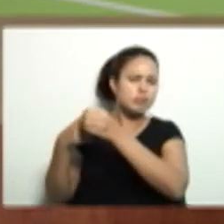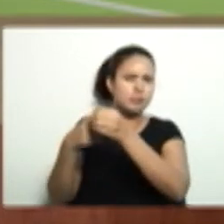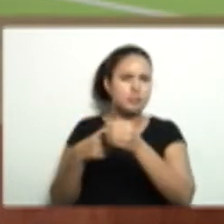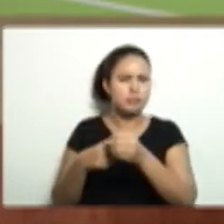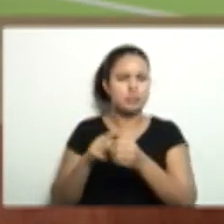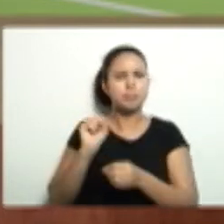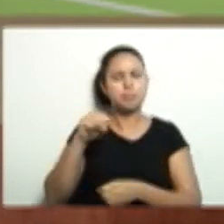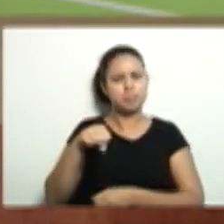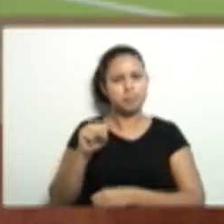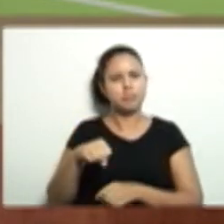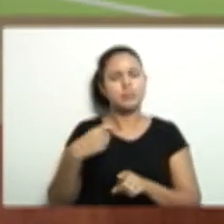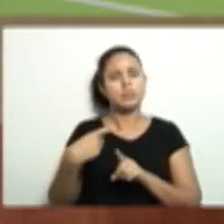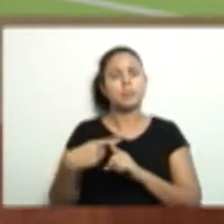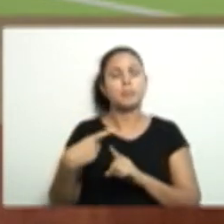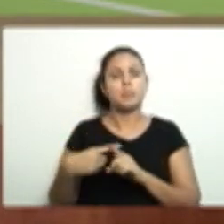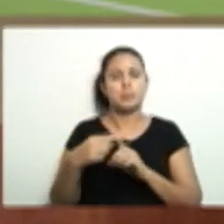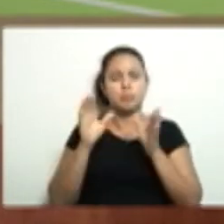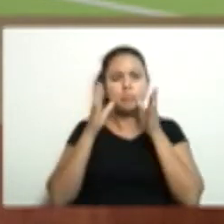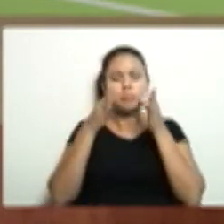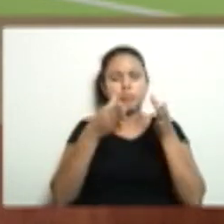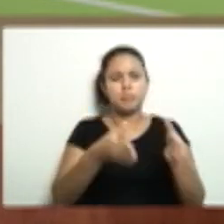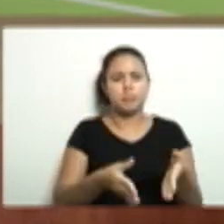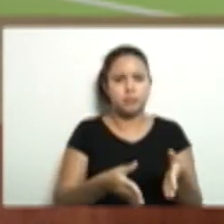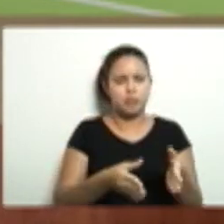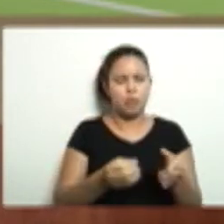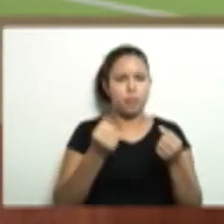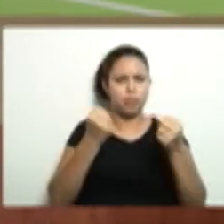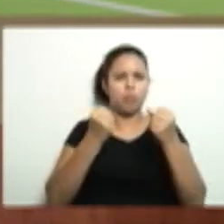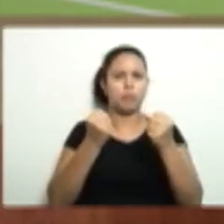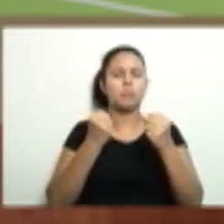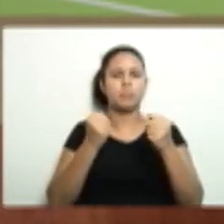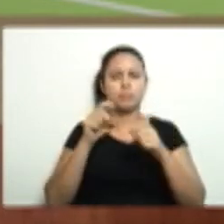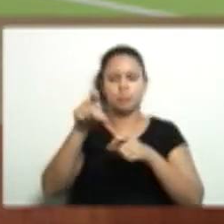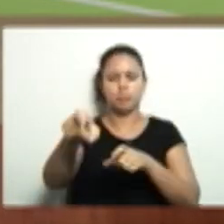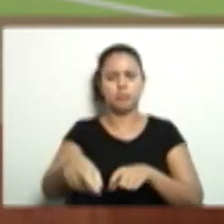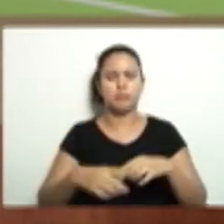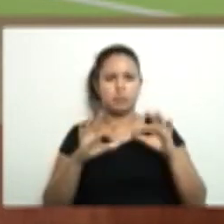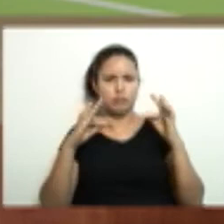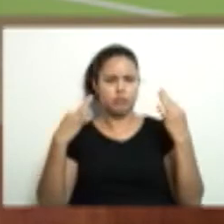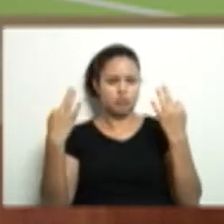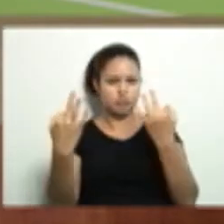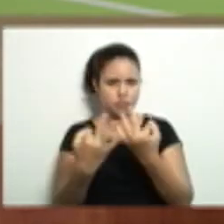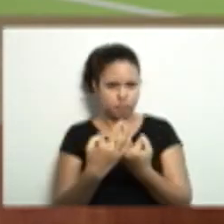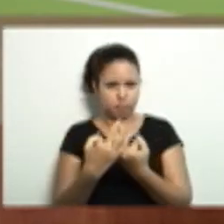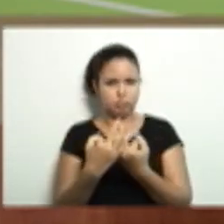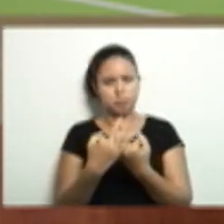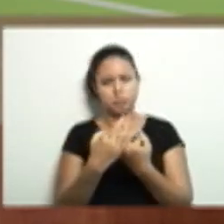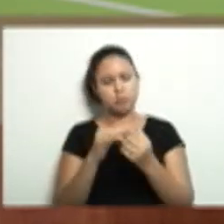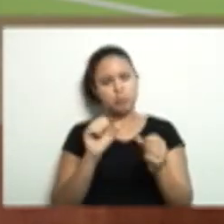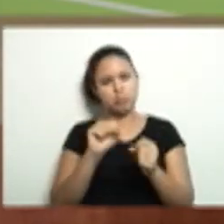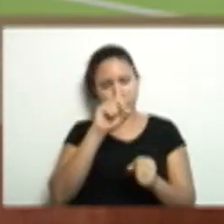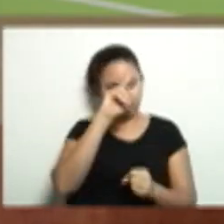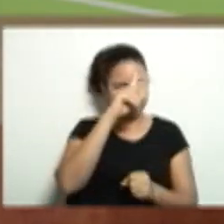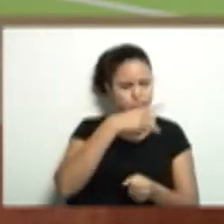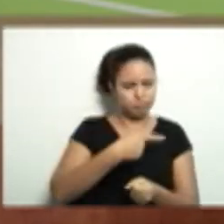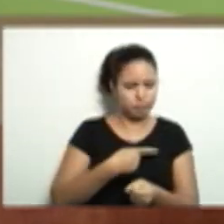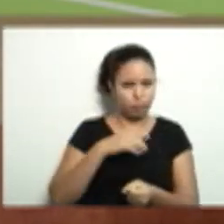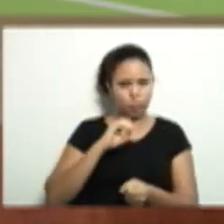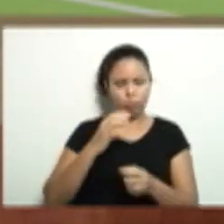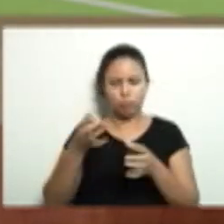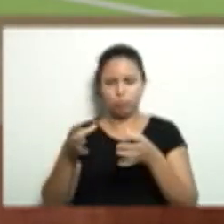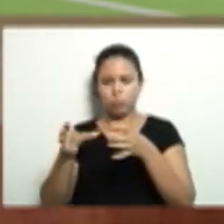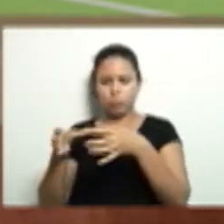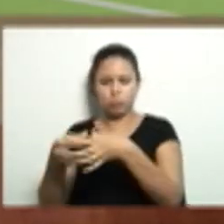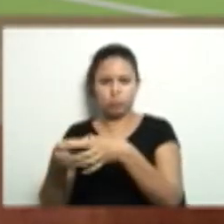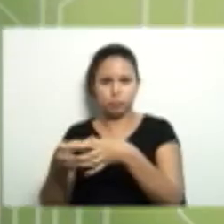como finalidade o fortalecimento da agricultura familiar, financiando projetos individuais ou coletivos. É muito